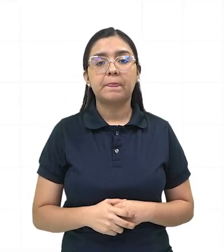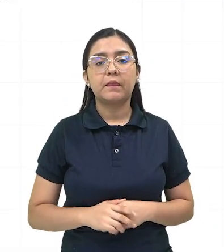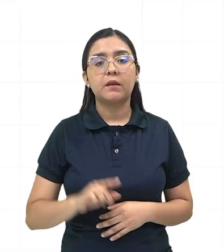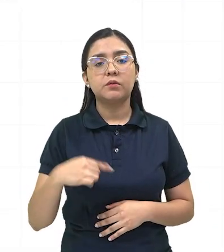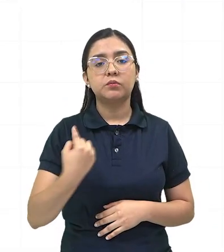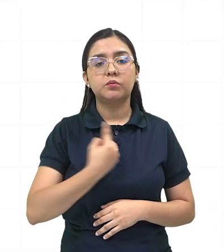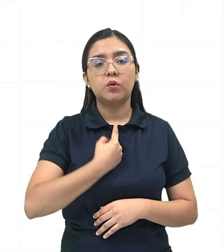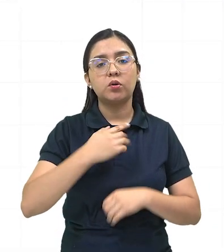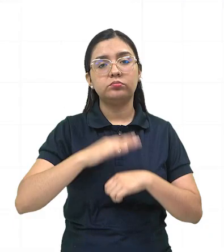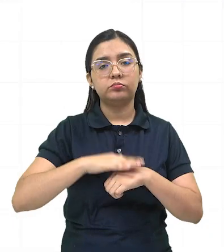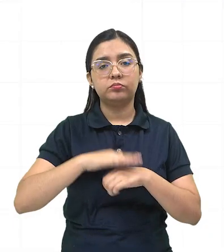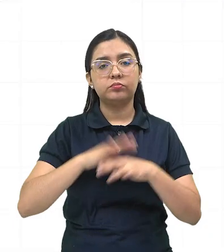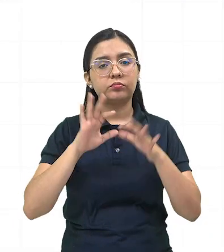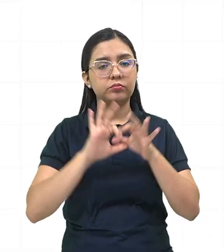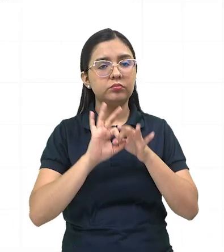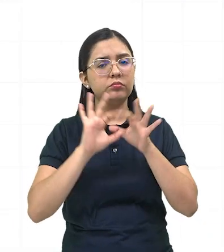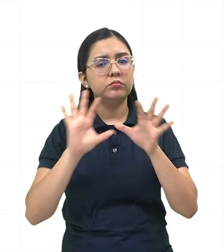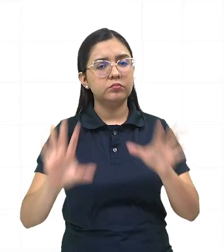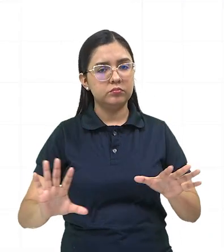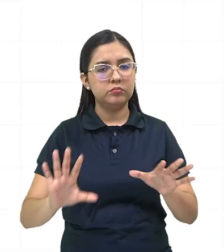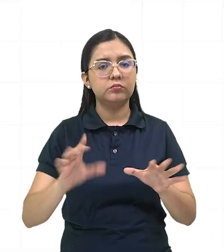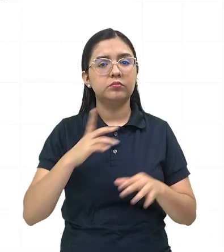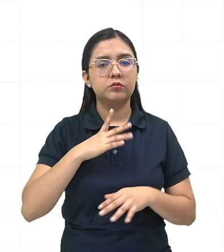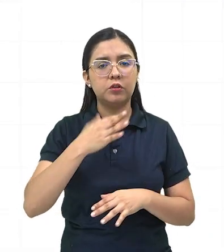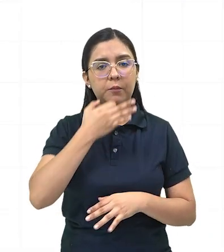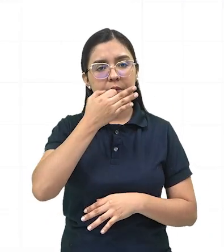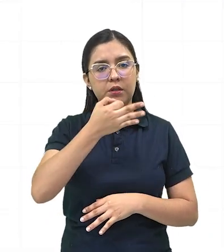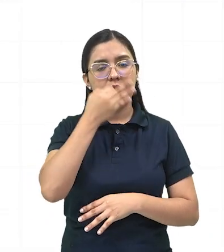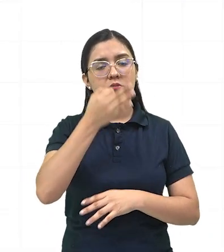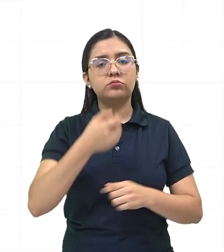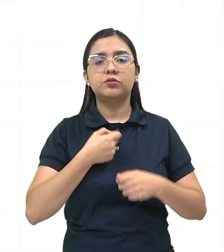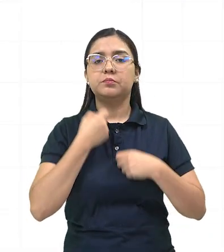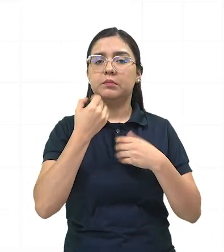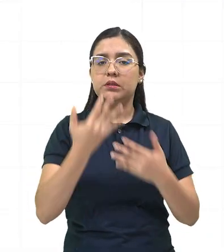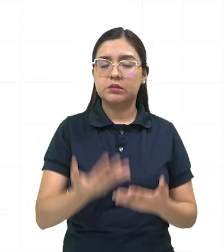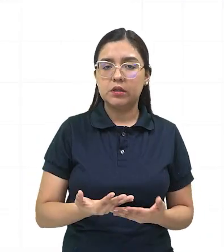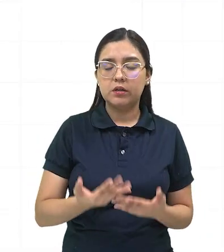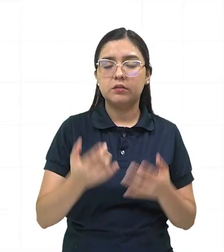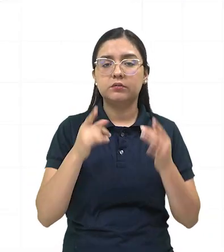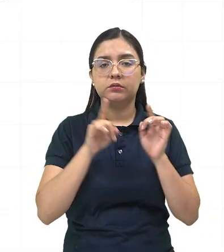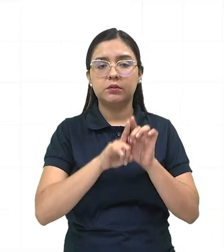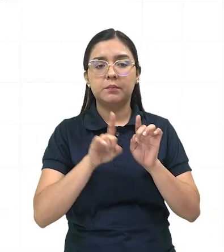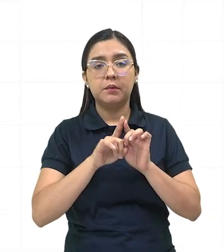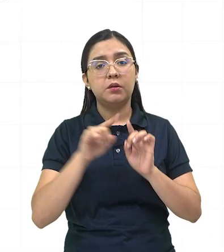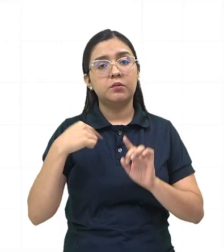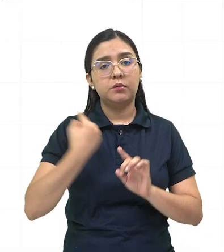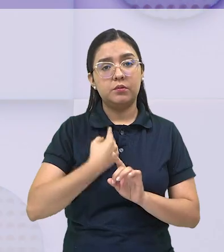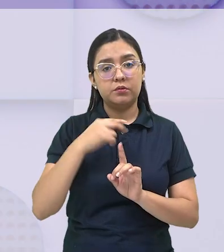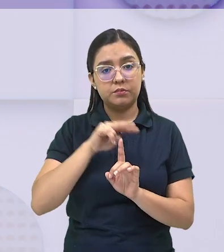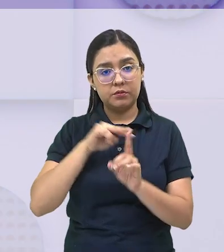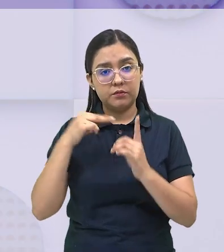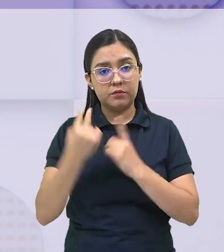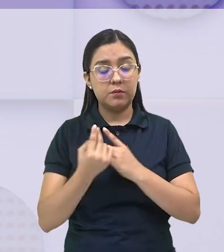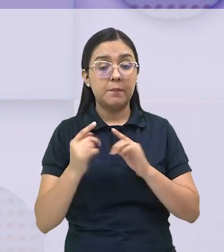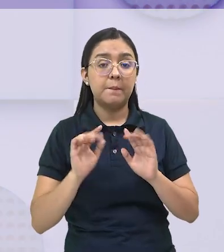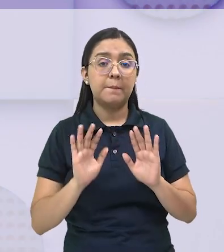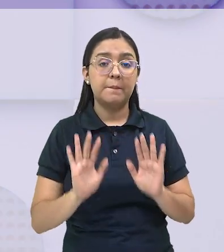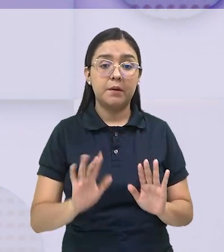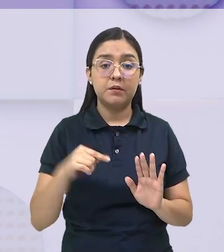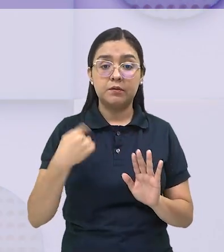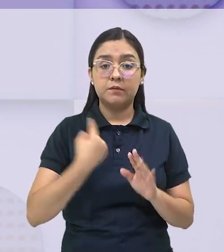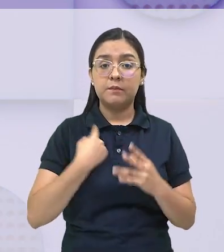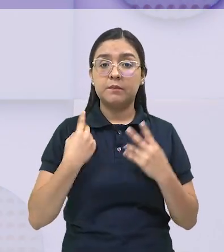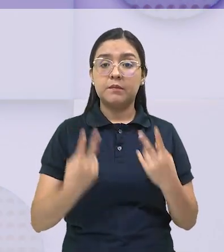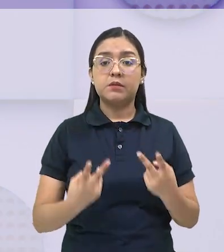Nós somos livres para expressar a nossa opinião, o nosso ponto de vista, porém nós vamos